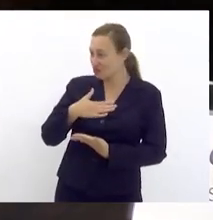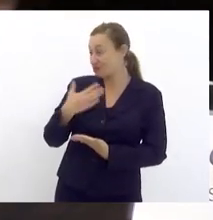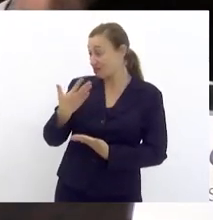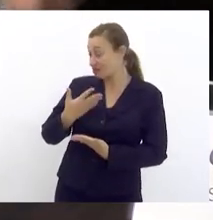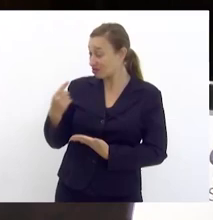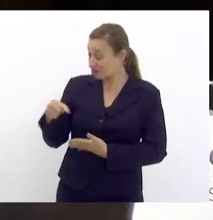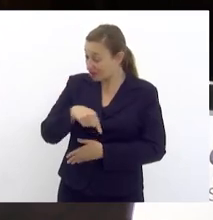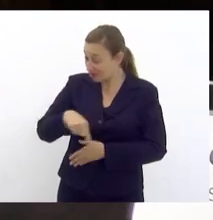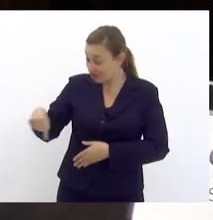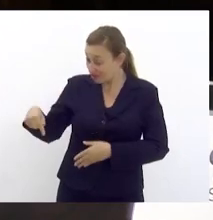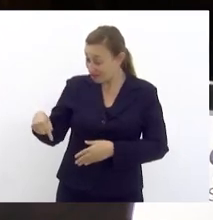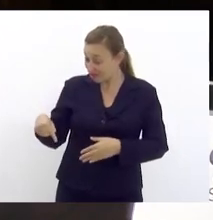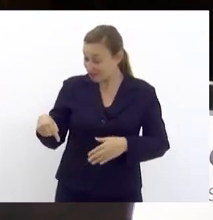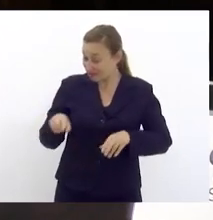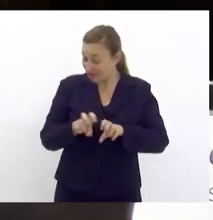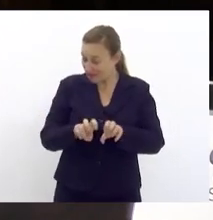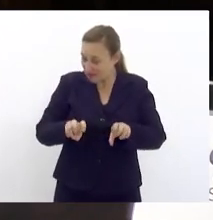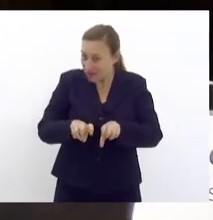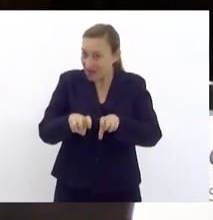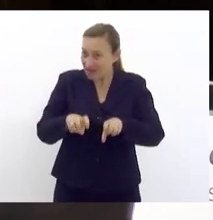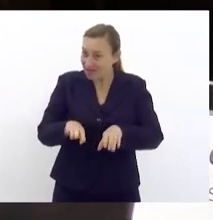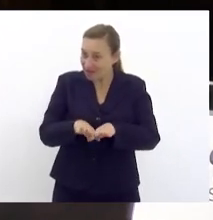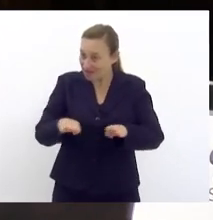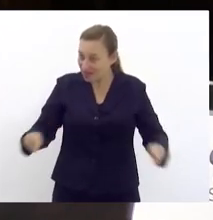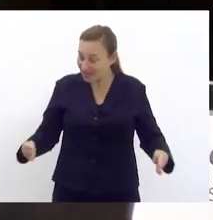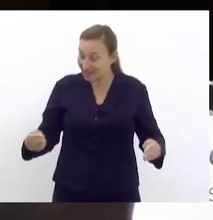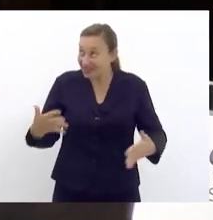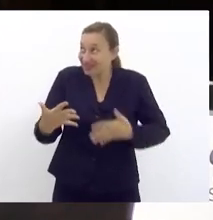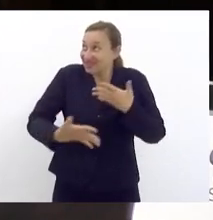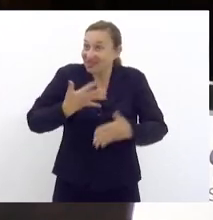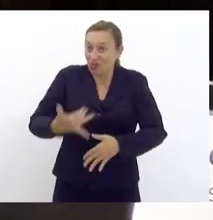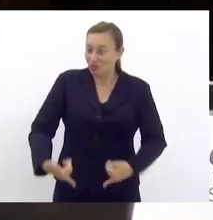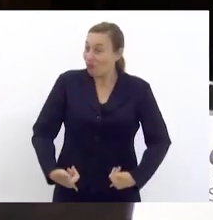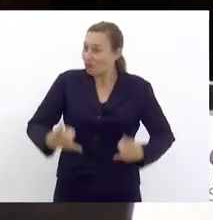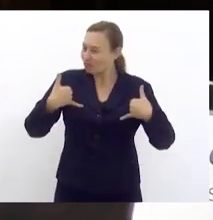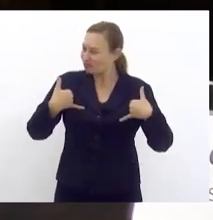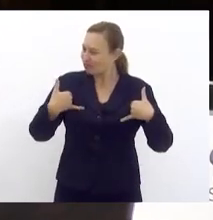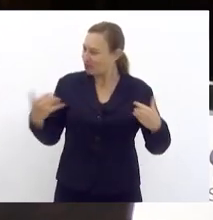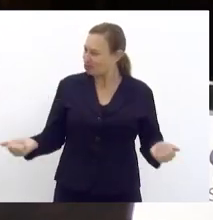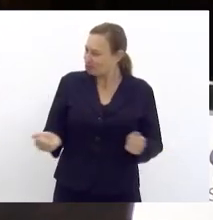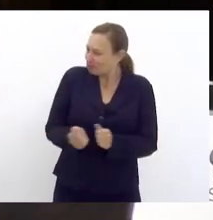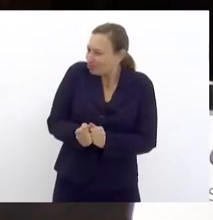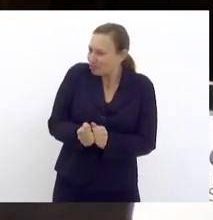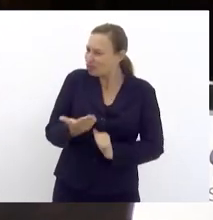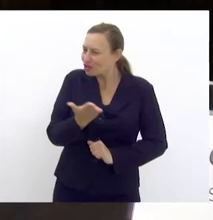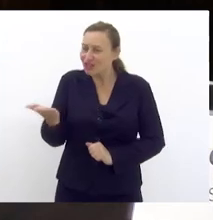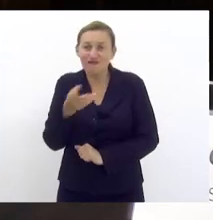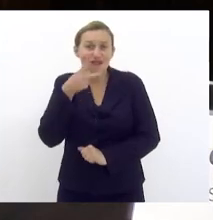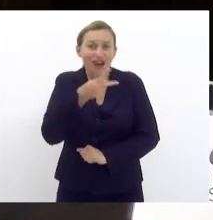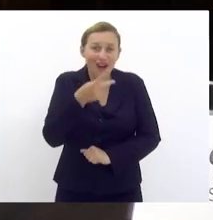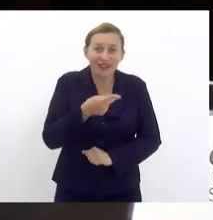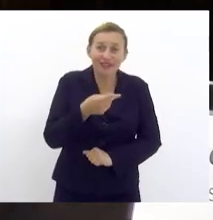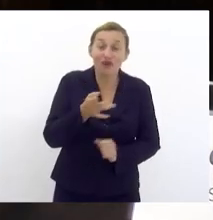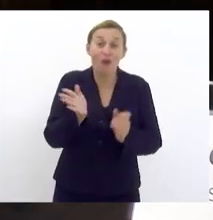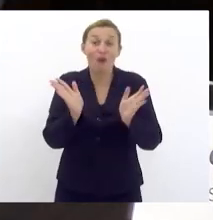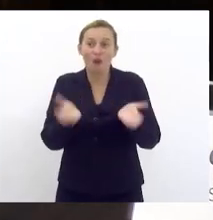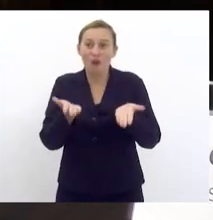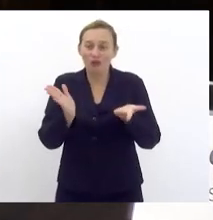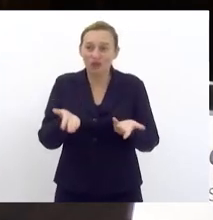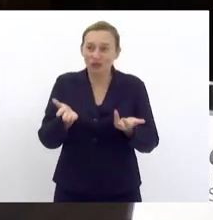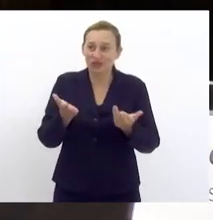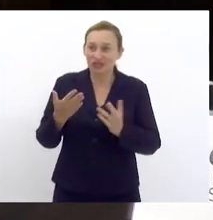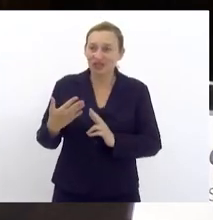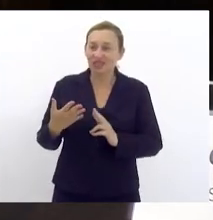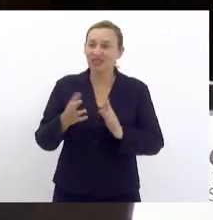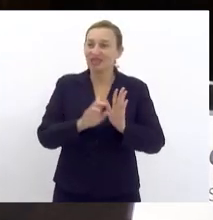grande poder estar ao lado dos senhores aqui falando a eles, né, como hoje representante